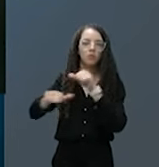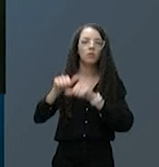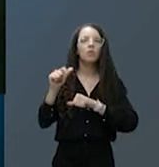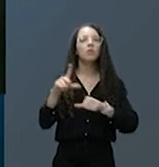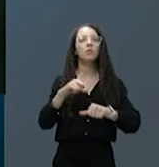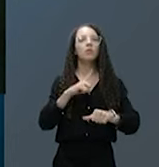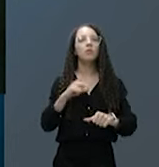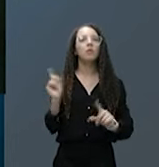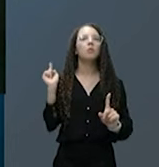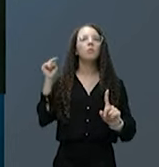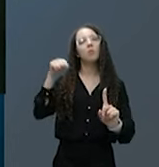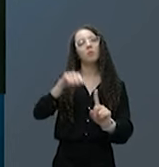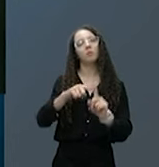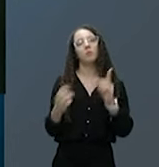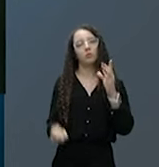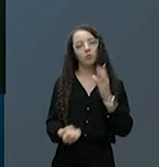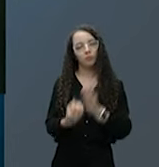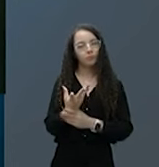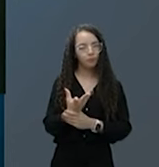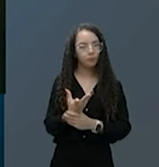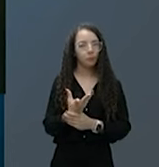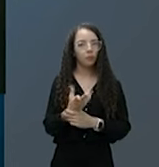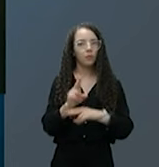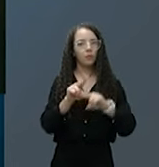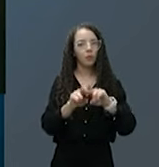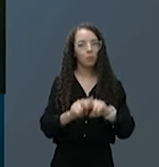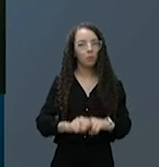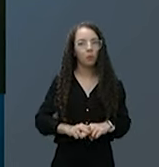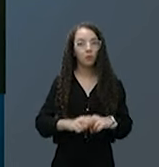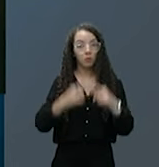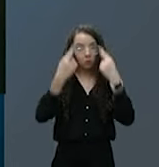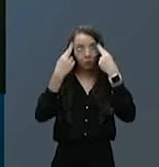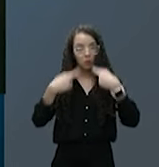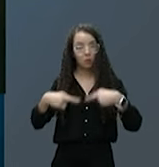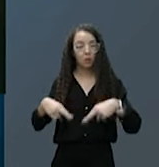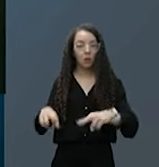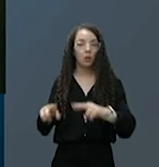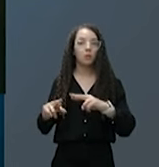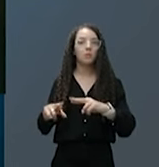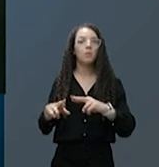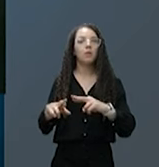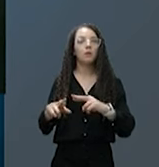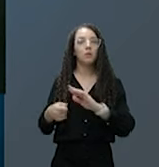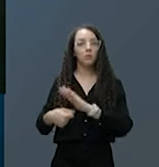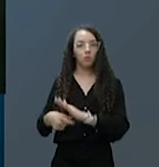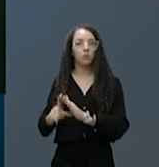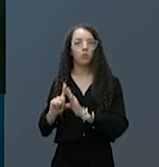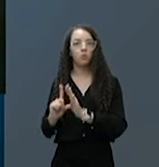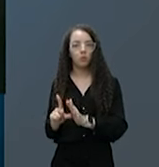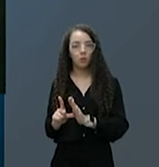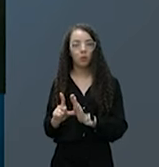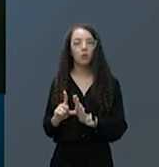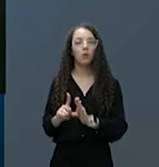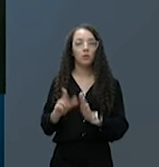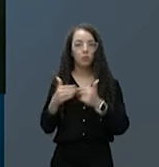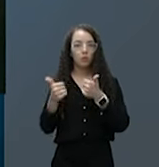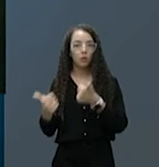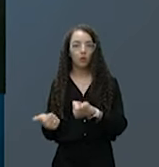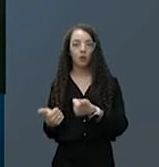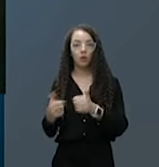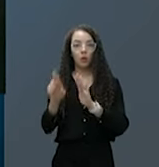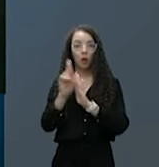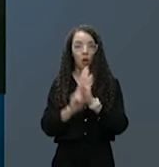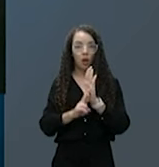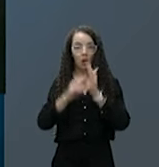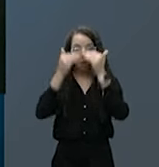sua criação. Assim, o respeito ao precedente qualificado é regra de observância obrigatória.